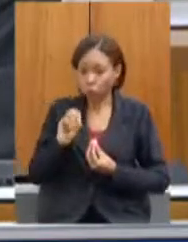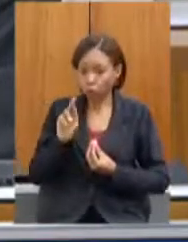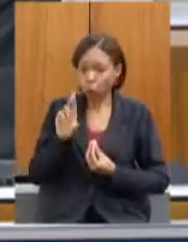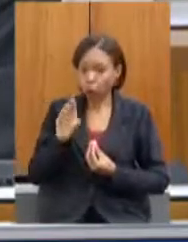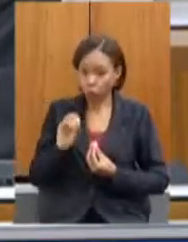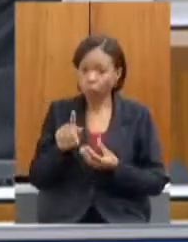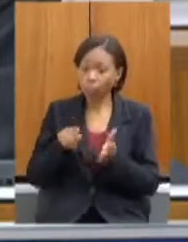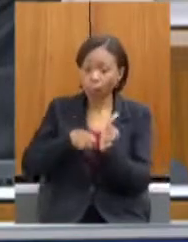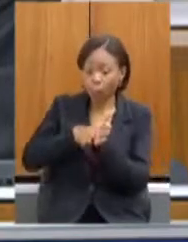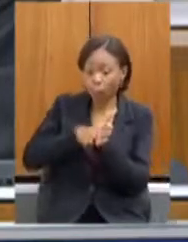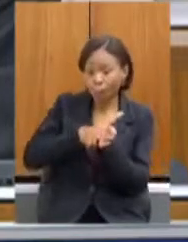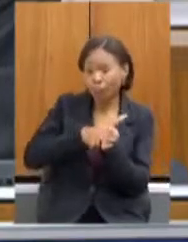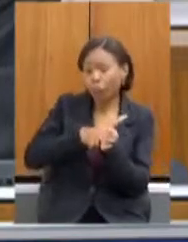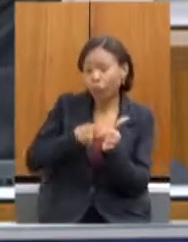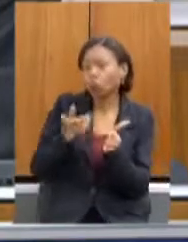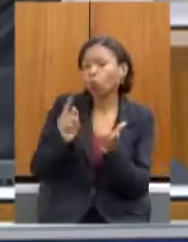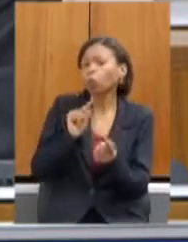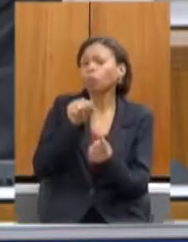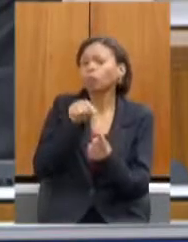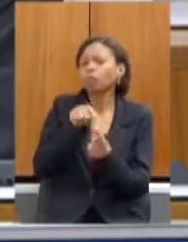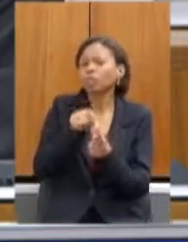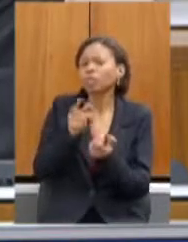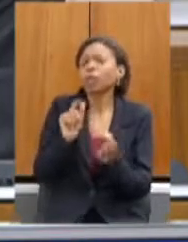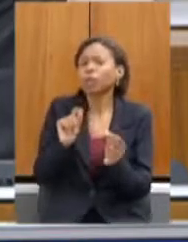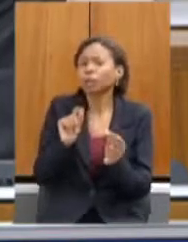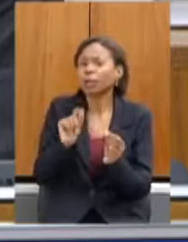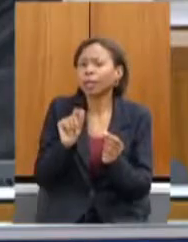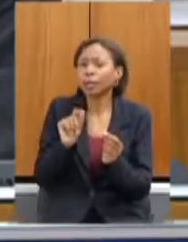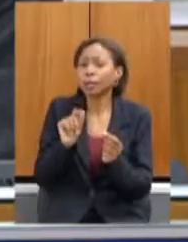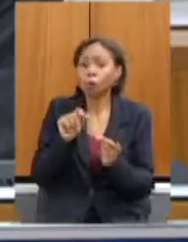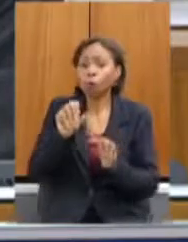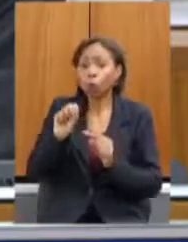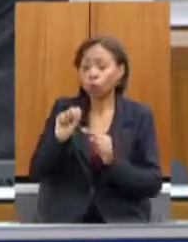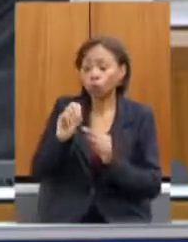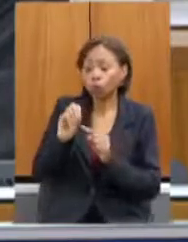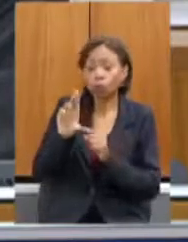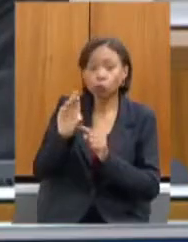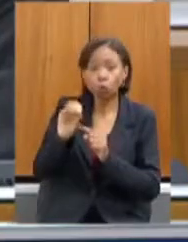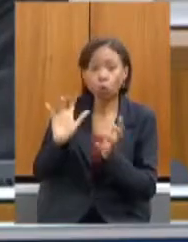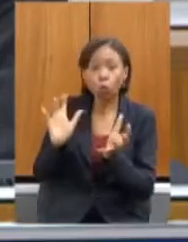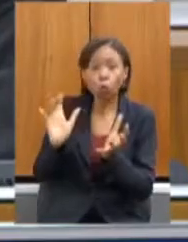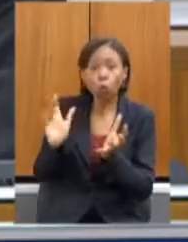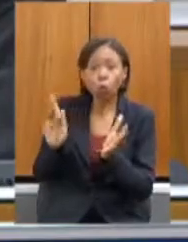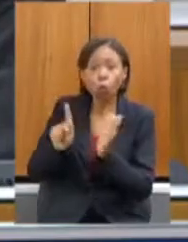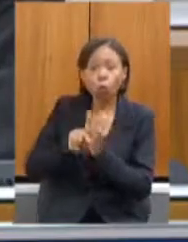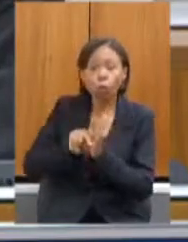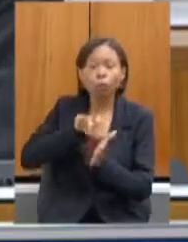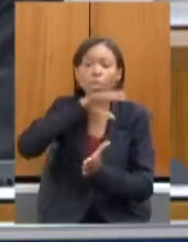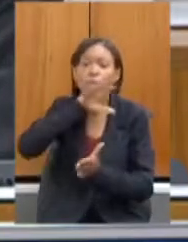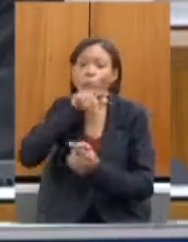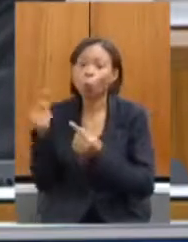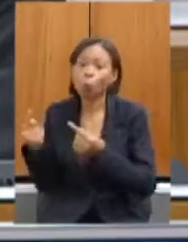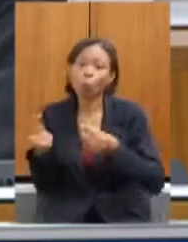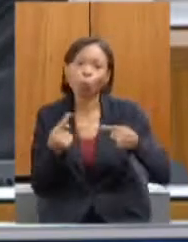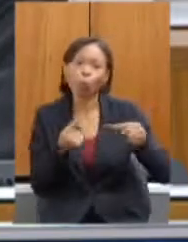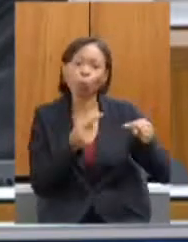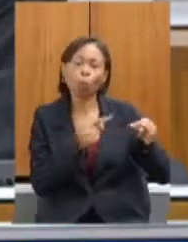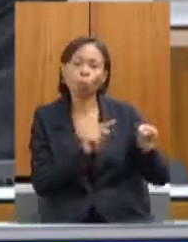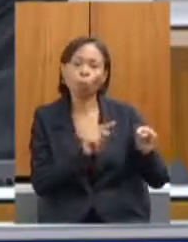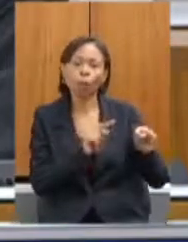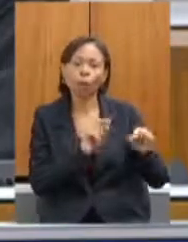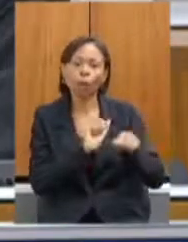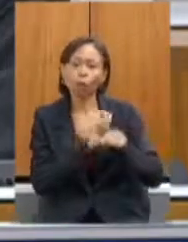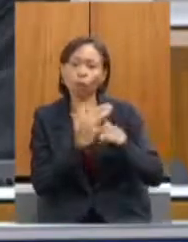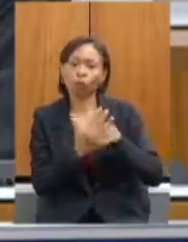tem o objetivo de tentar ter um soro animal contra convide para que possa ser usada usado em pacientes